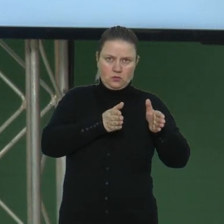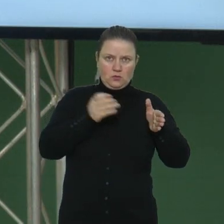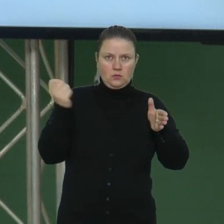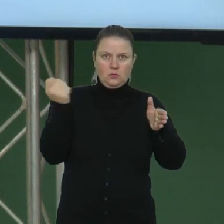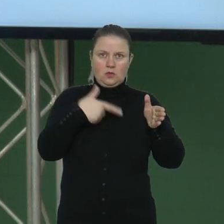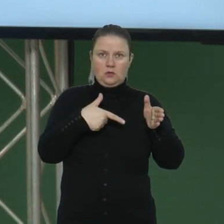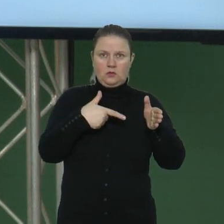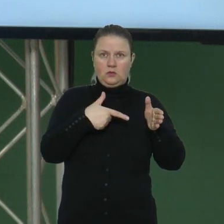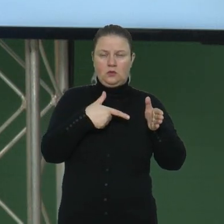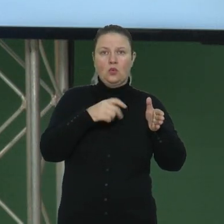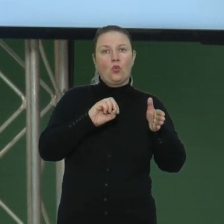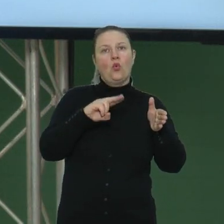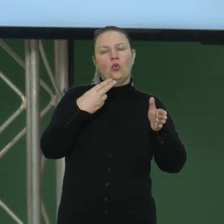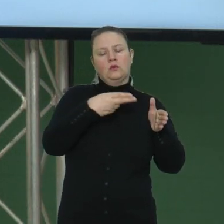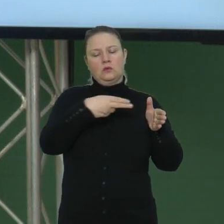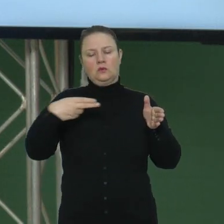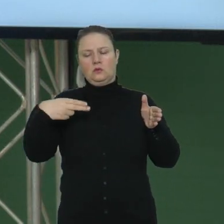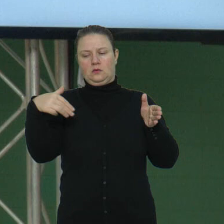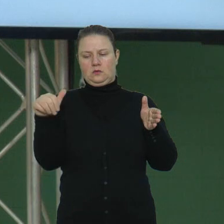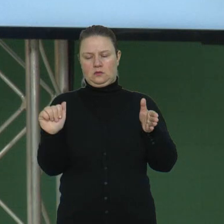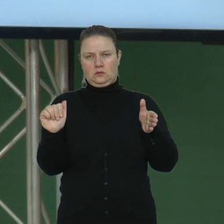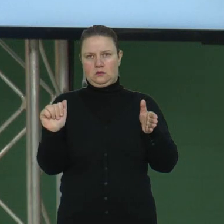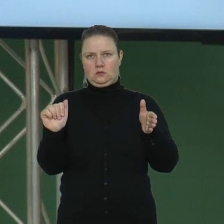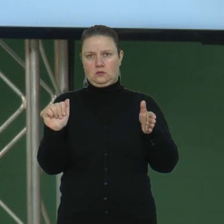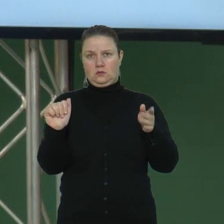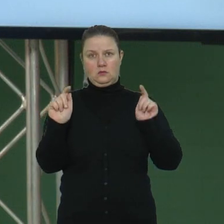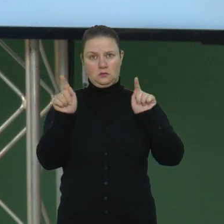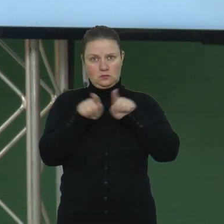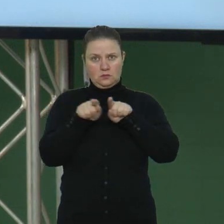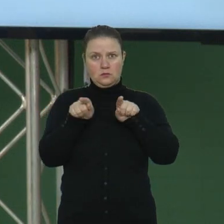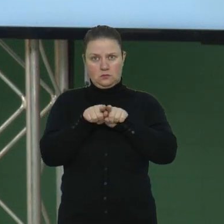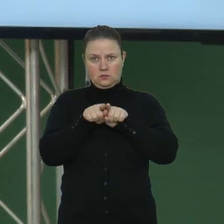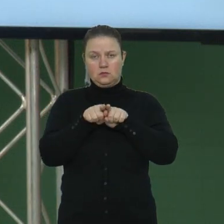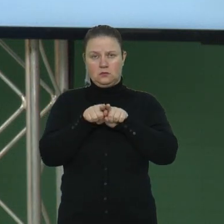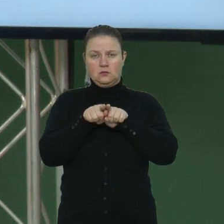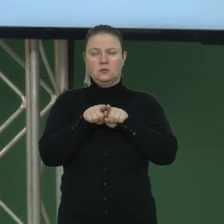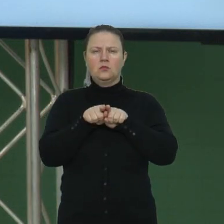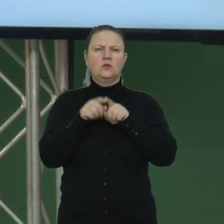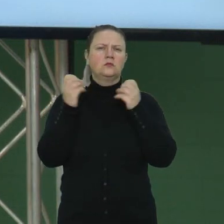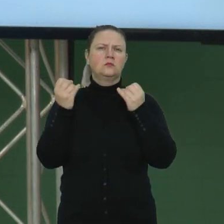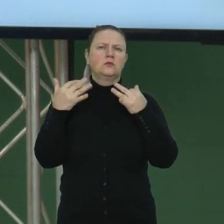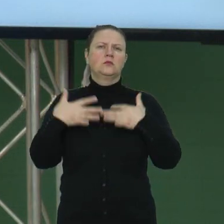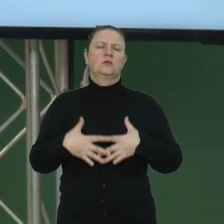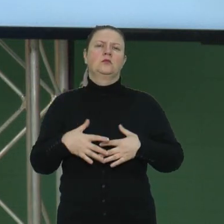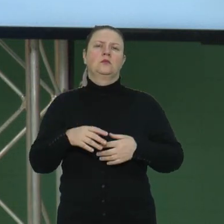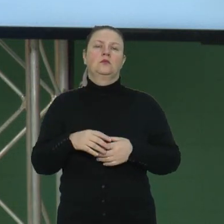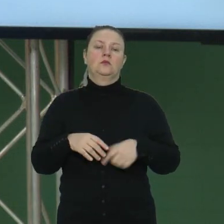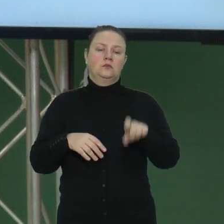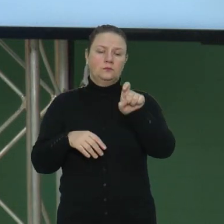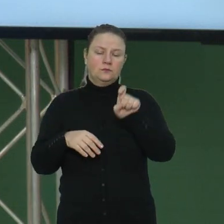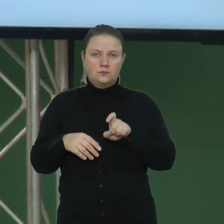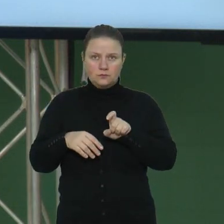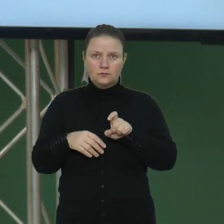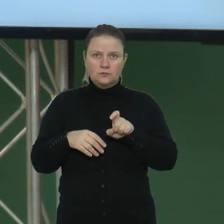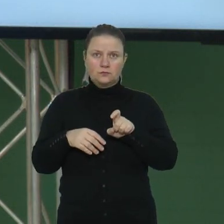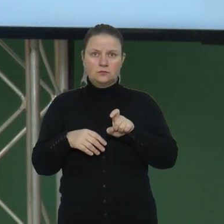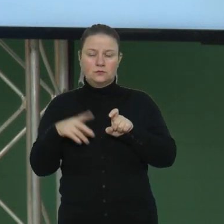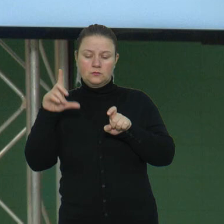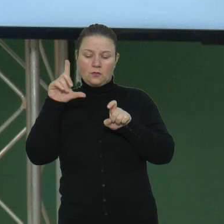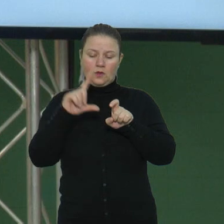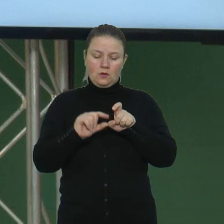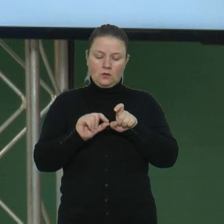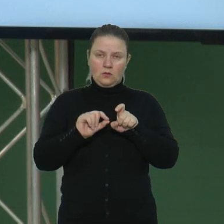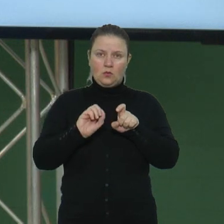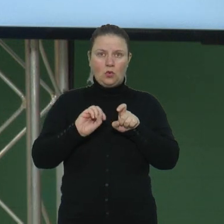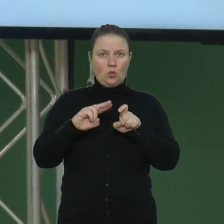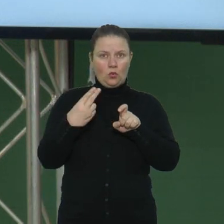igual ao a. O que, que vai acontecer? Também é muito próxima à nossa segunda, que fala que o quê? Que o x tem que ser menor ou igual